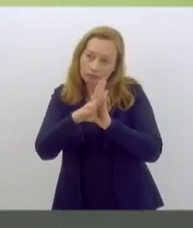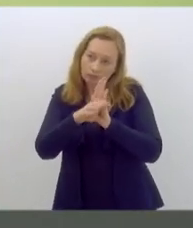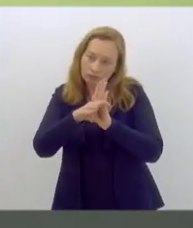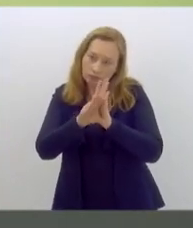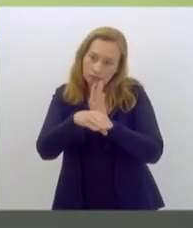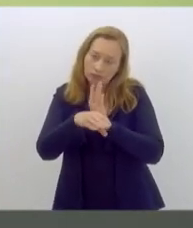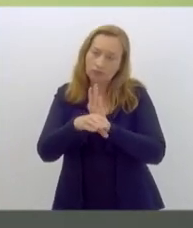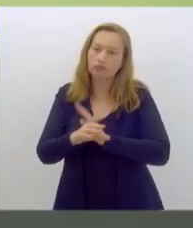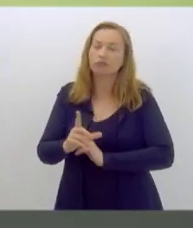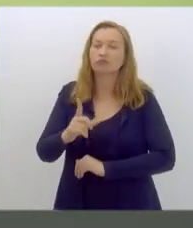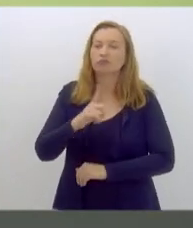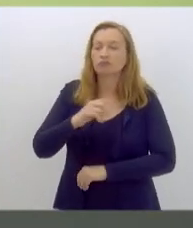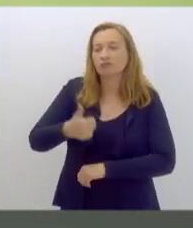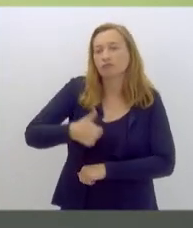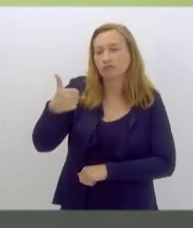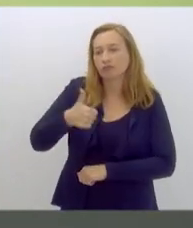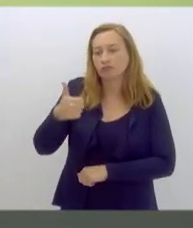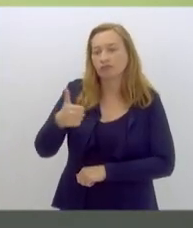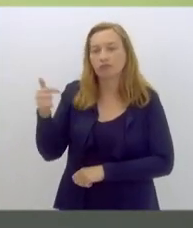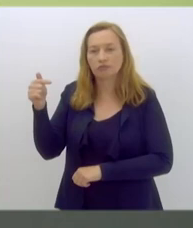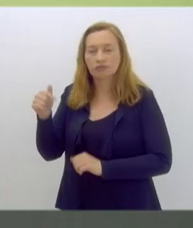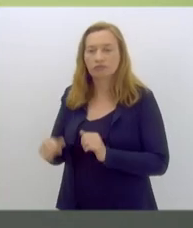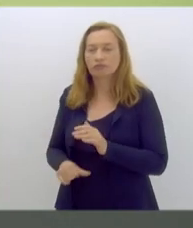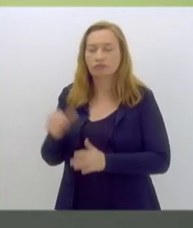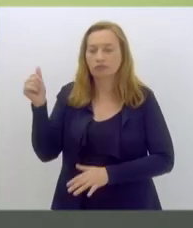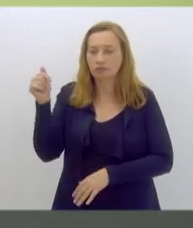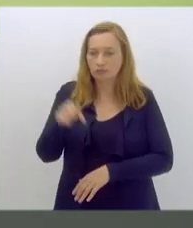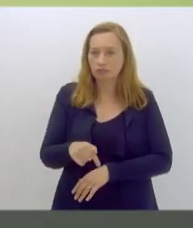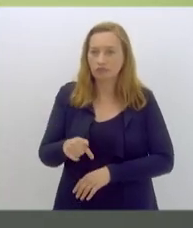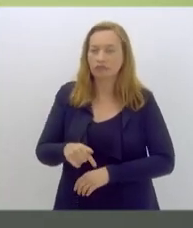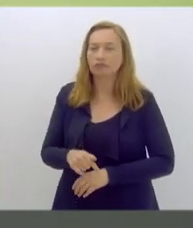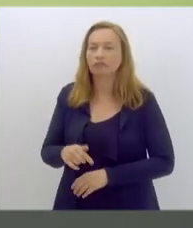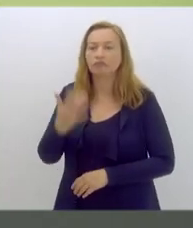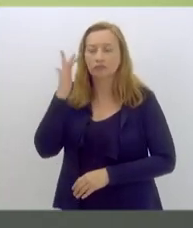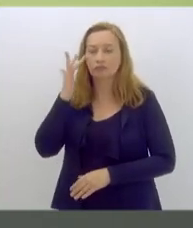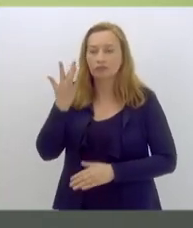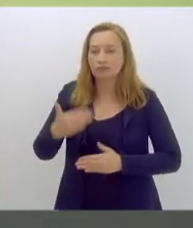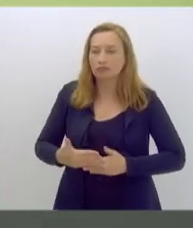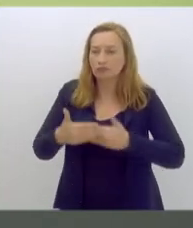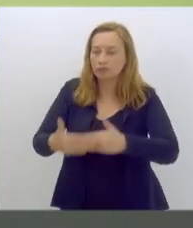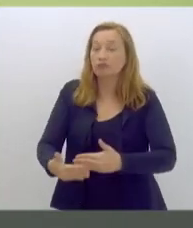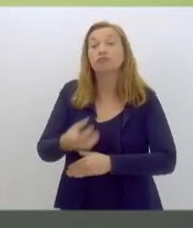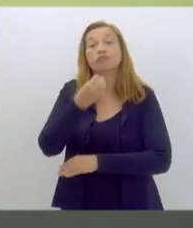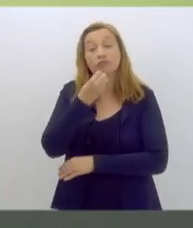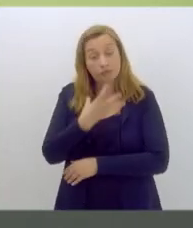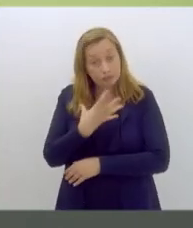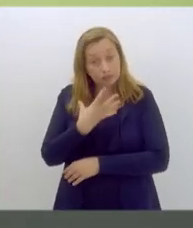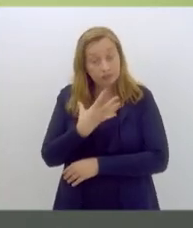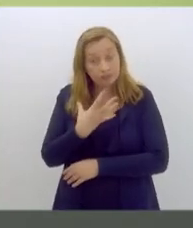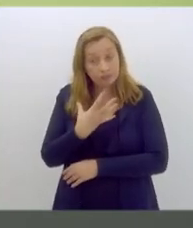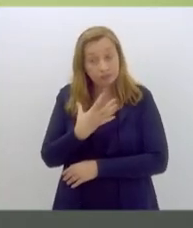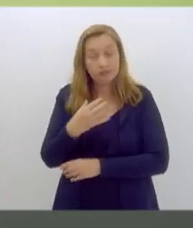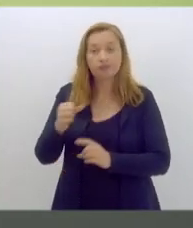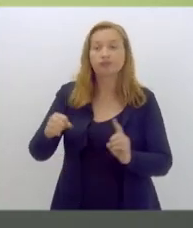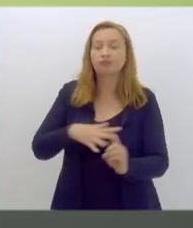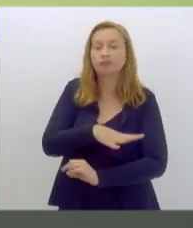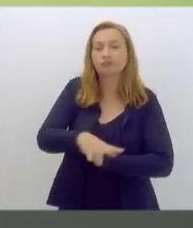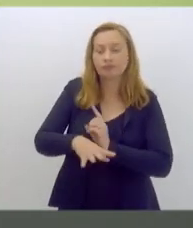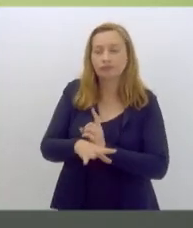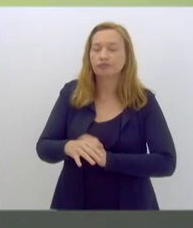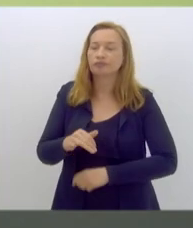estabelece pela primeira vez aqui eu acho que são avanço significativo para para a sociedade